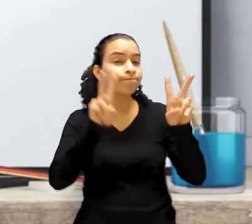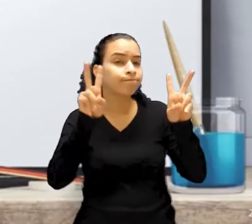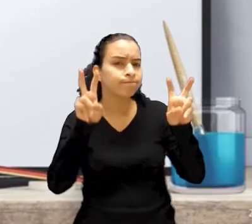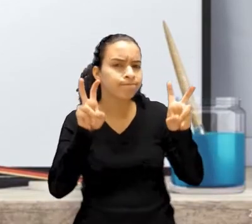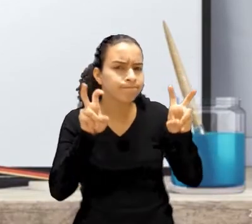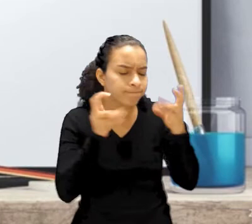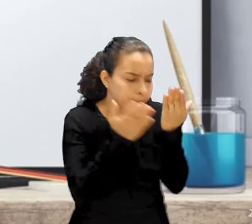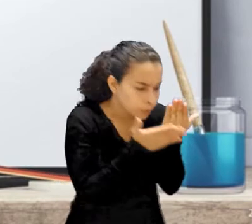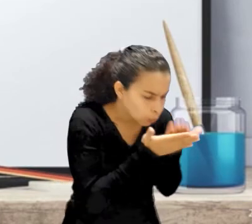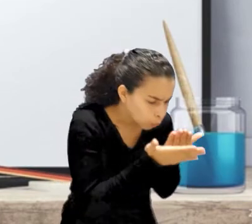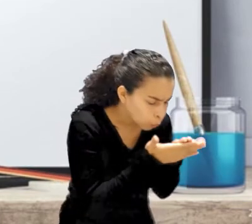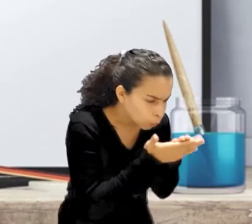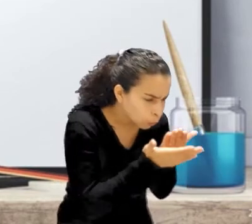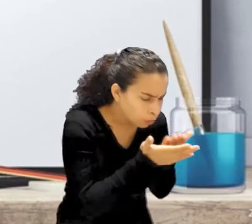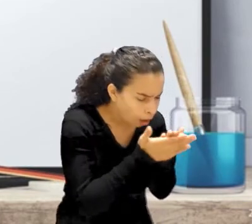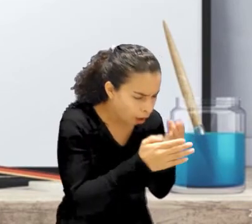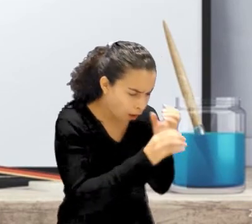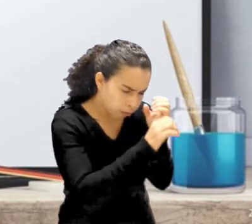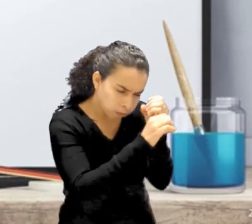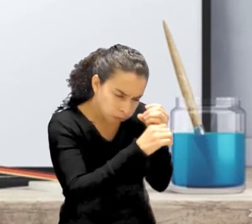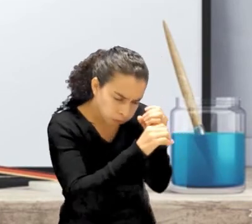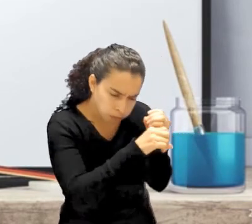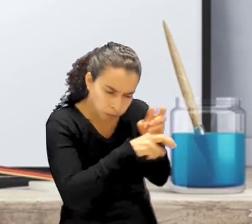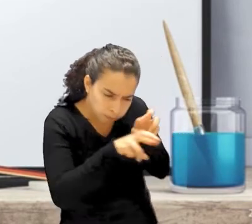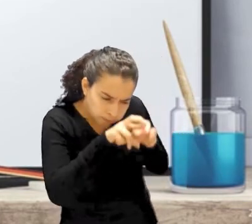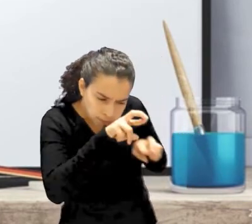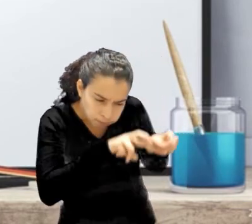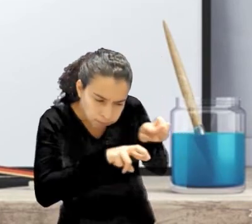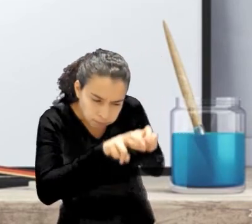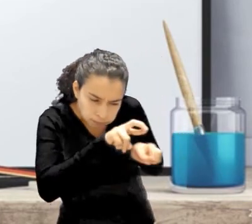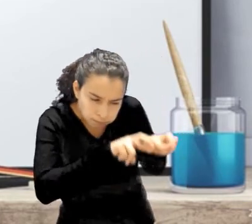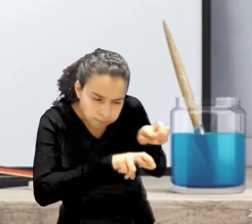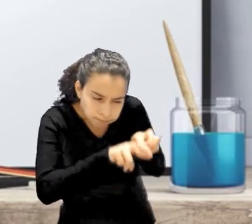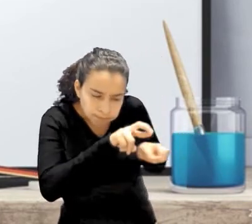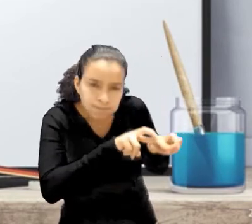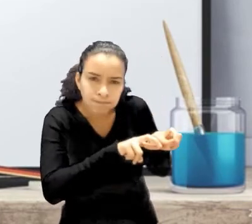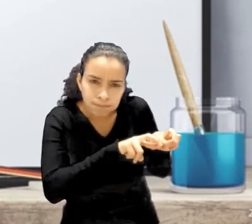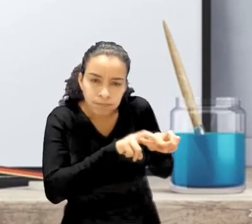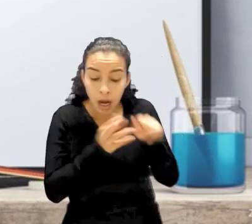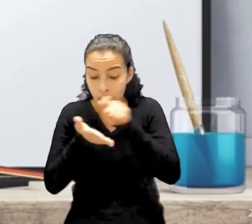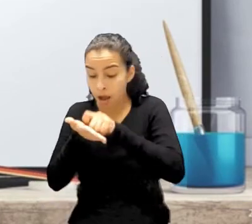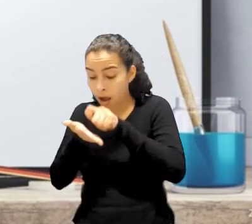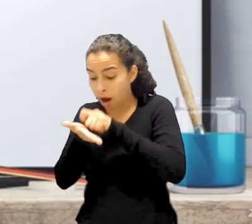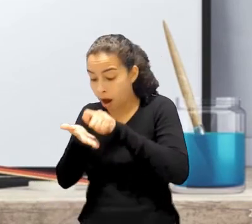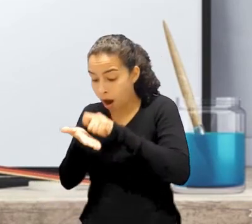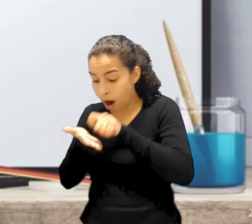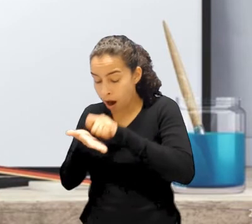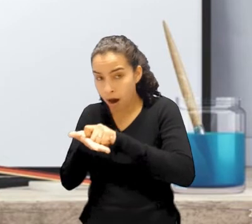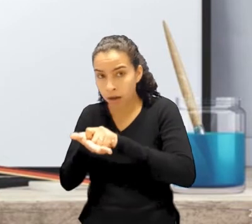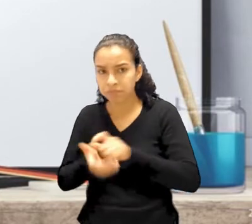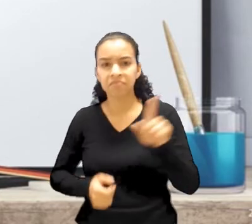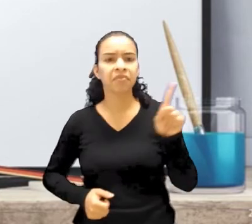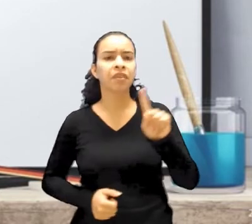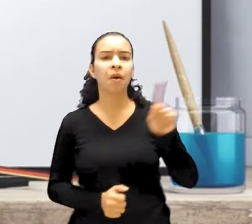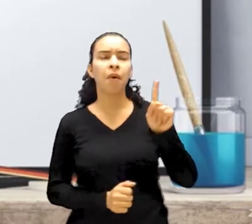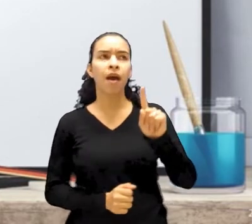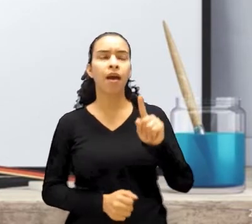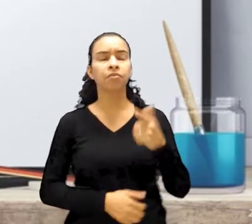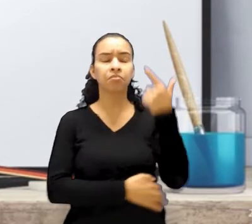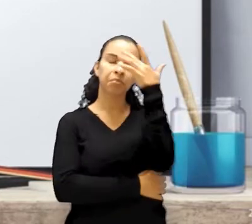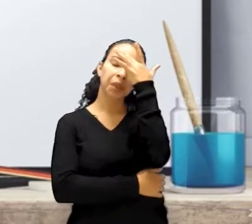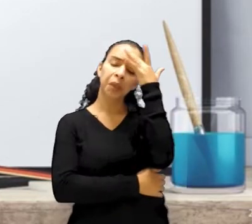estudos teóricos. Então, não é, né, um texto que parte do imaginário do autor. O